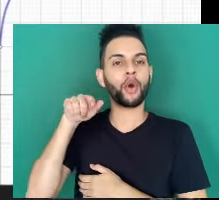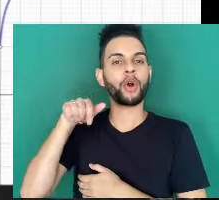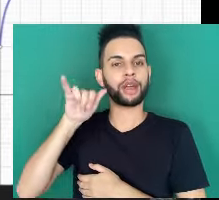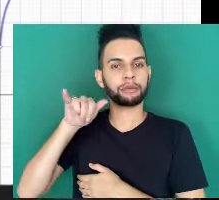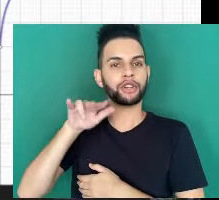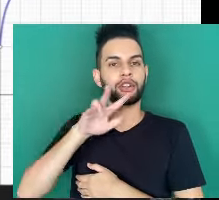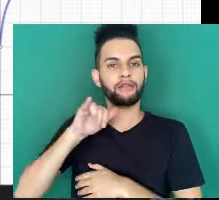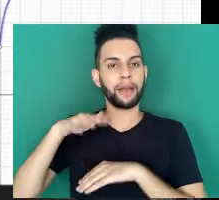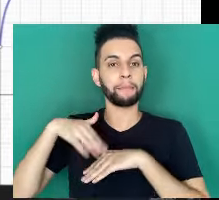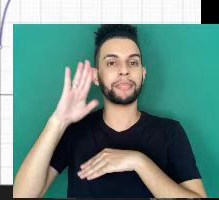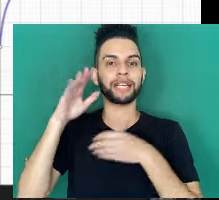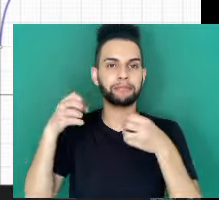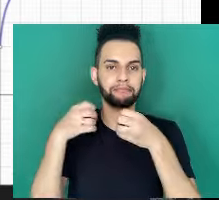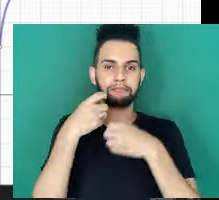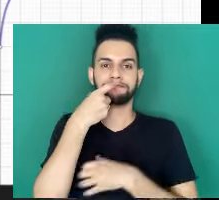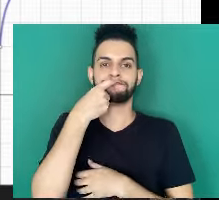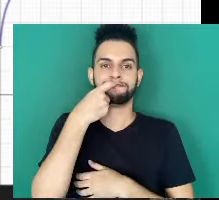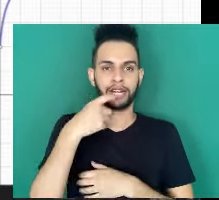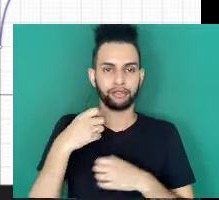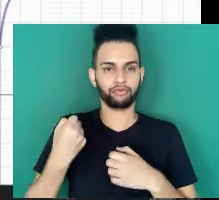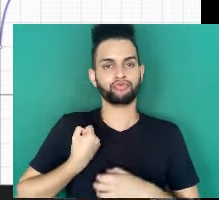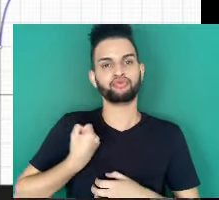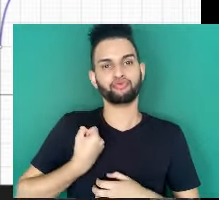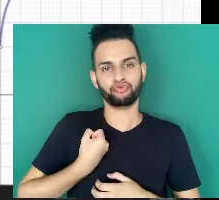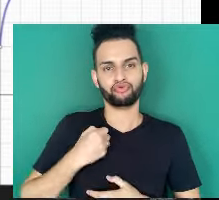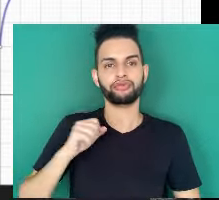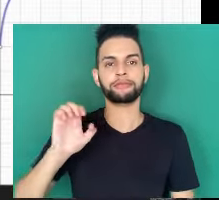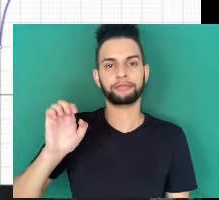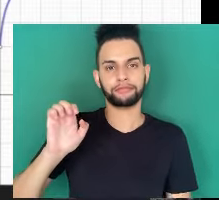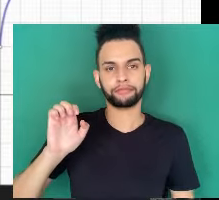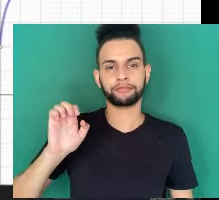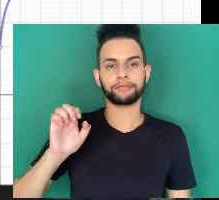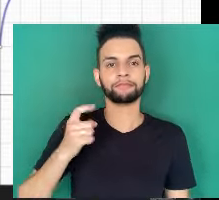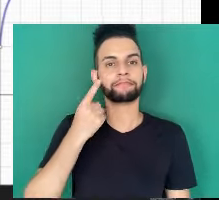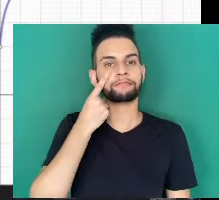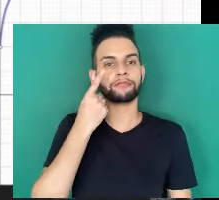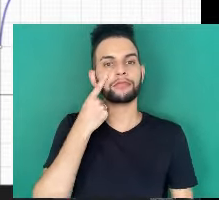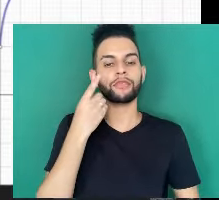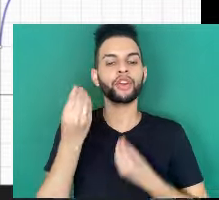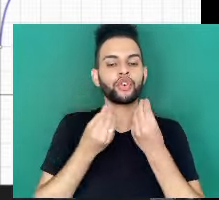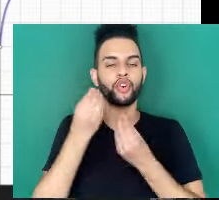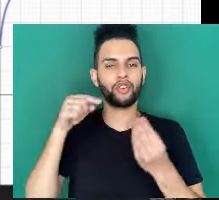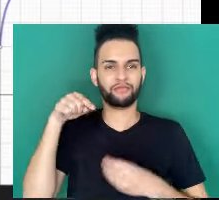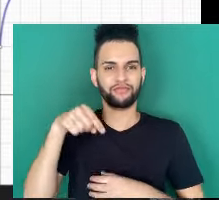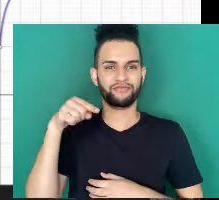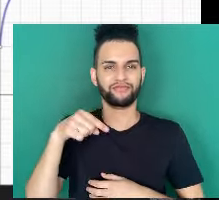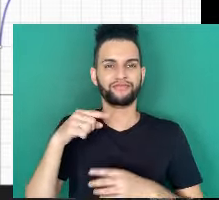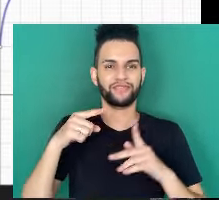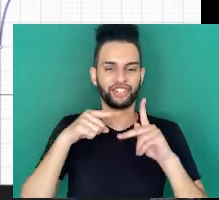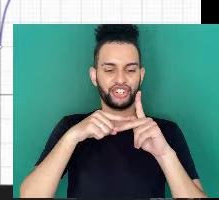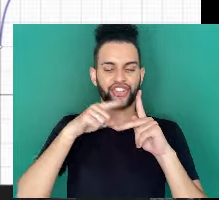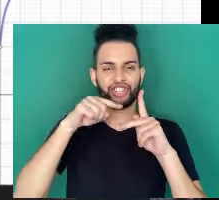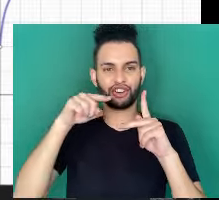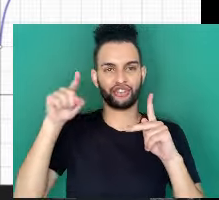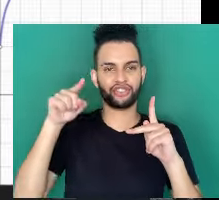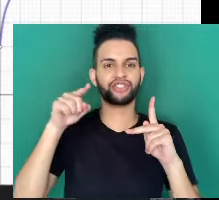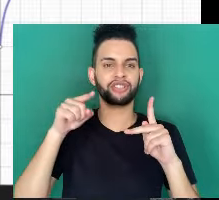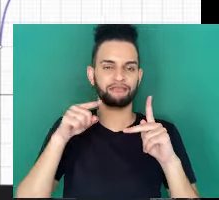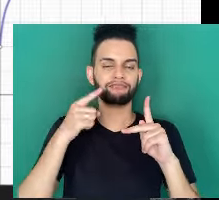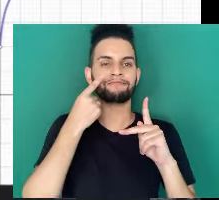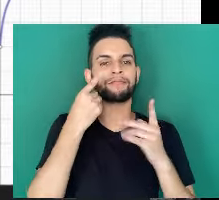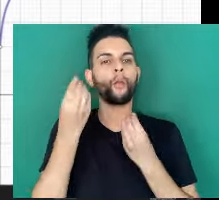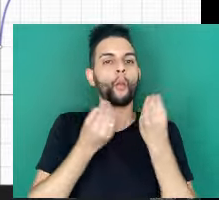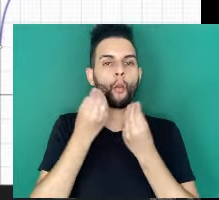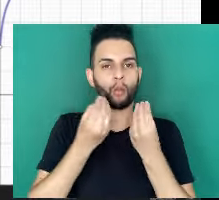vez mais desse número e. Mas vamos ver isso na animação aqui que a gente consegue fazer no